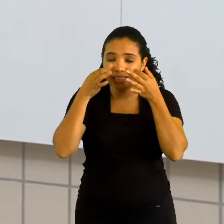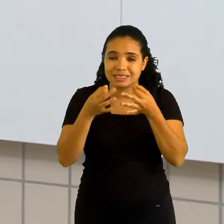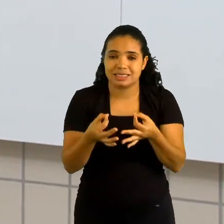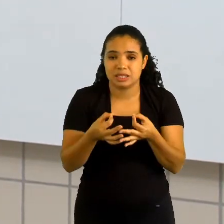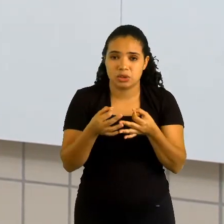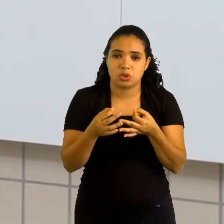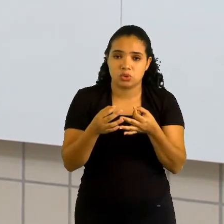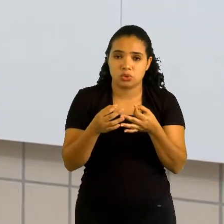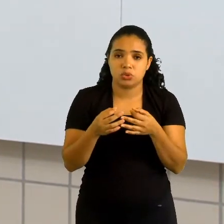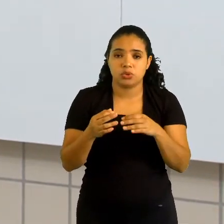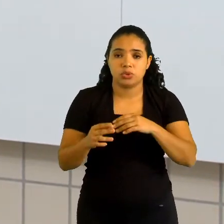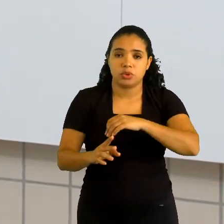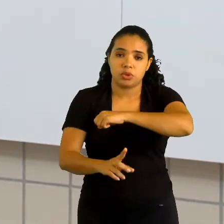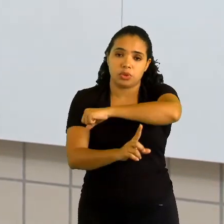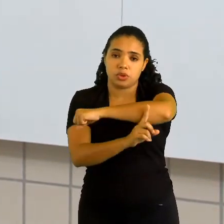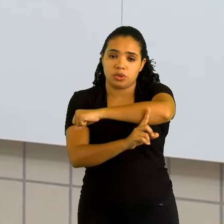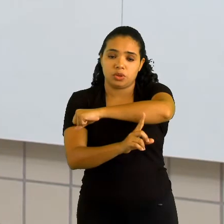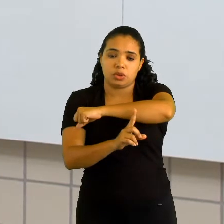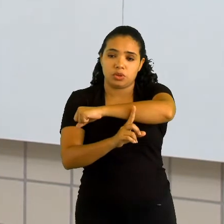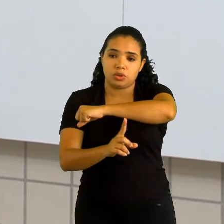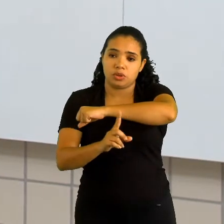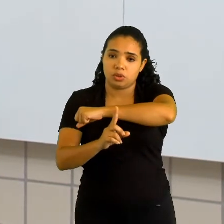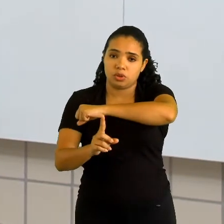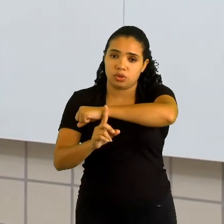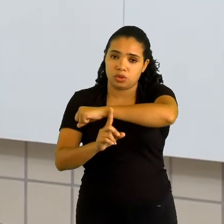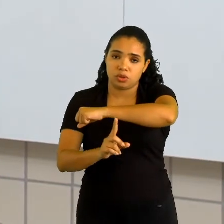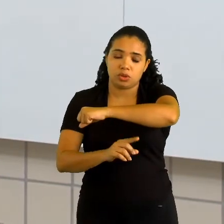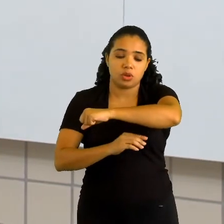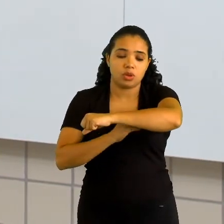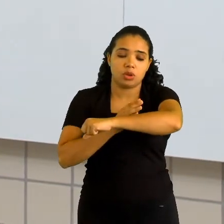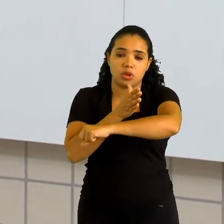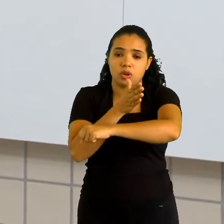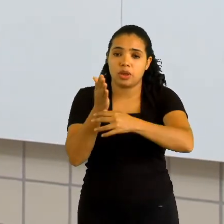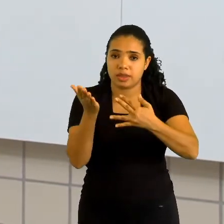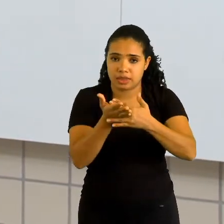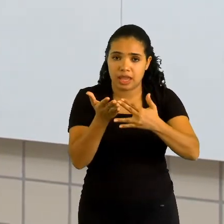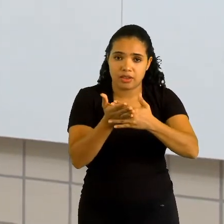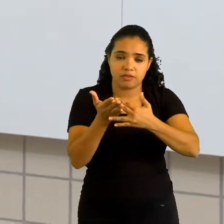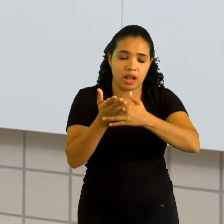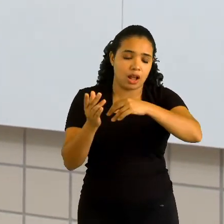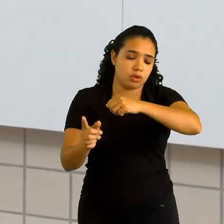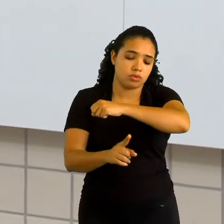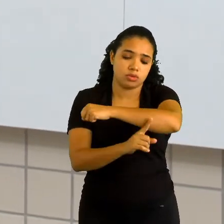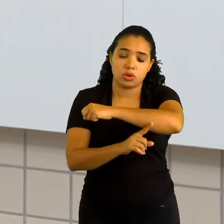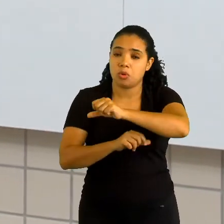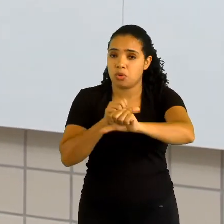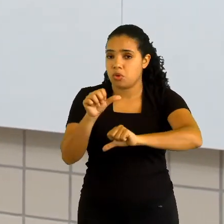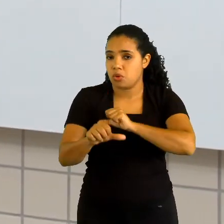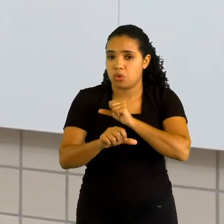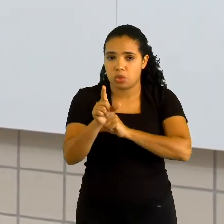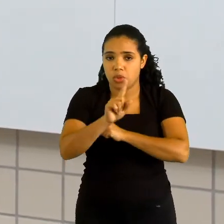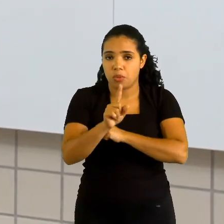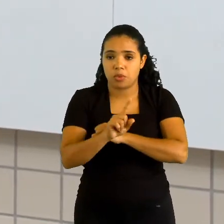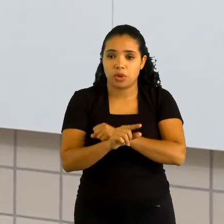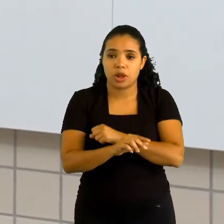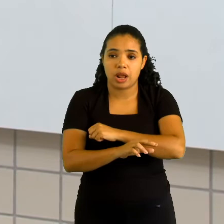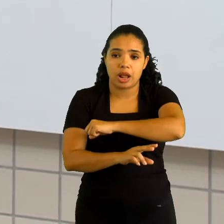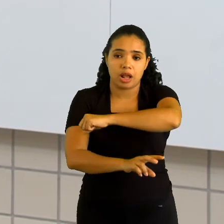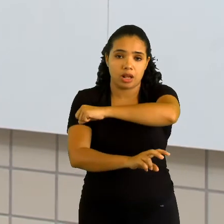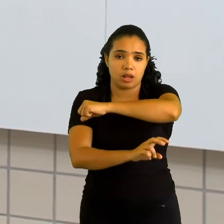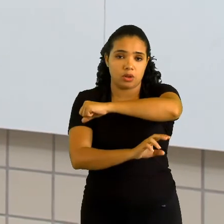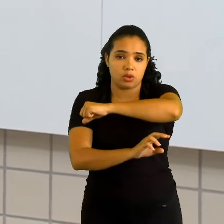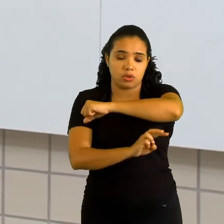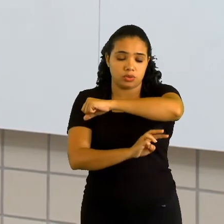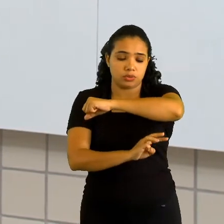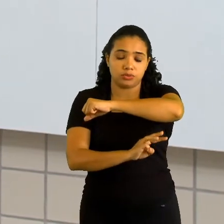Esse meu intervalo, ele não pode mudar nunca, ele sempre tem que ser do mesmo tamanho. Se aqui a diferença é de 2, aqui a diferença tem que ser